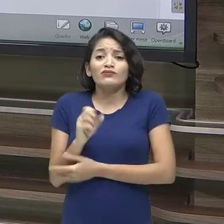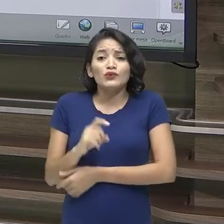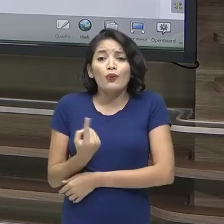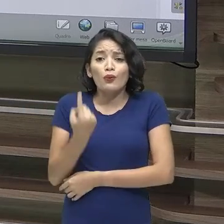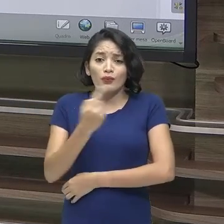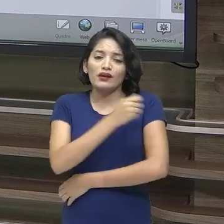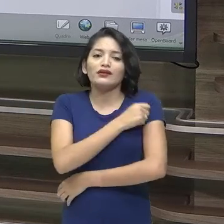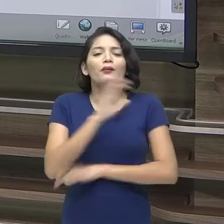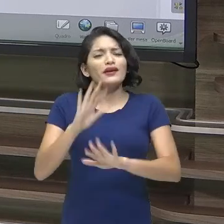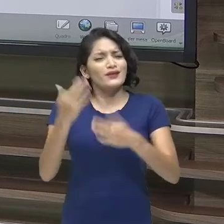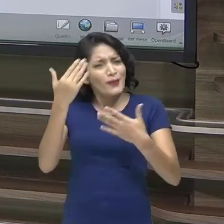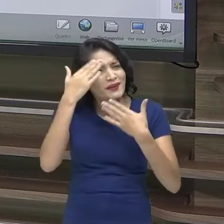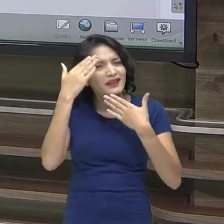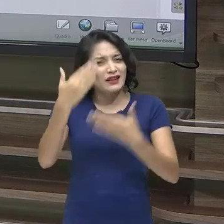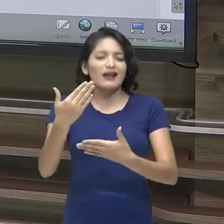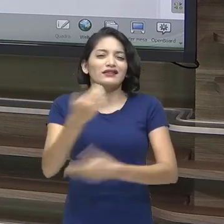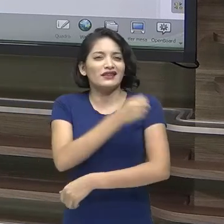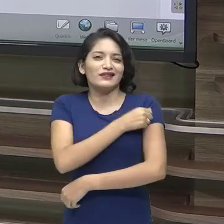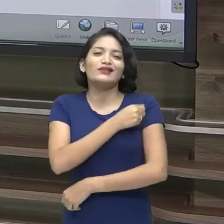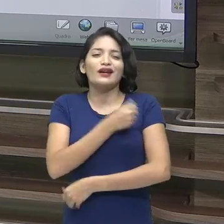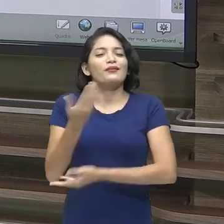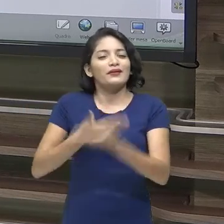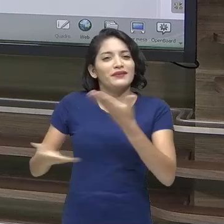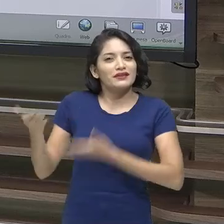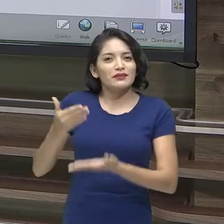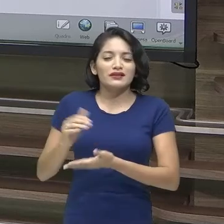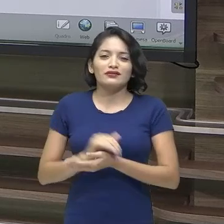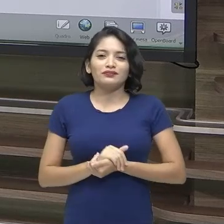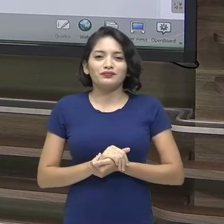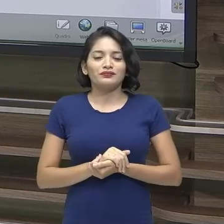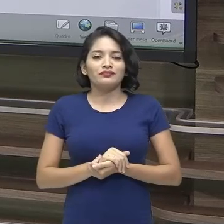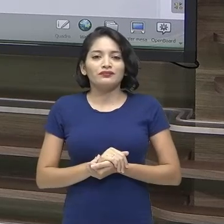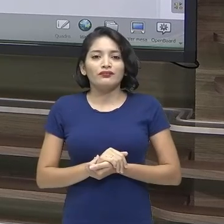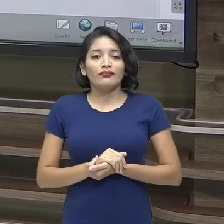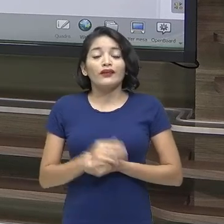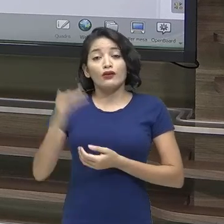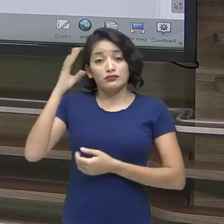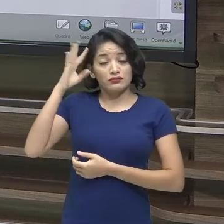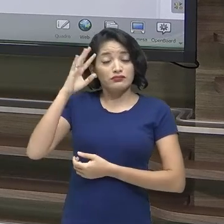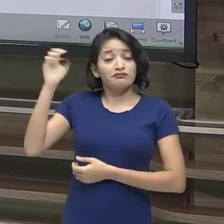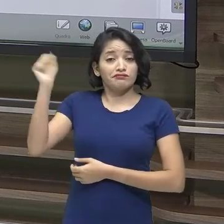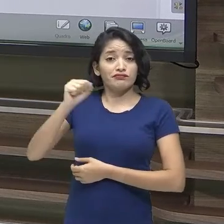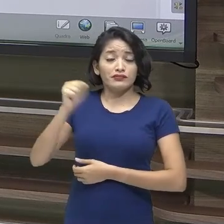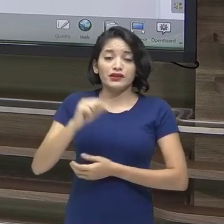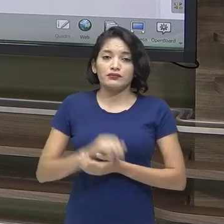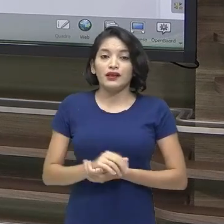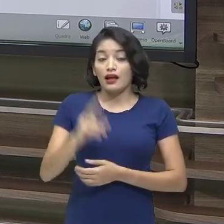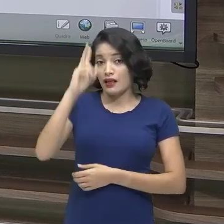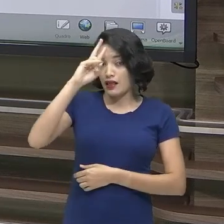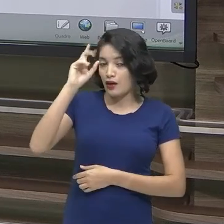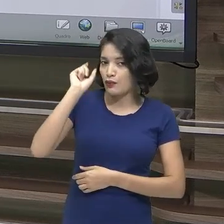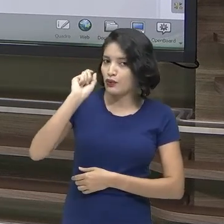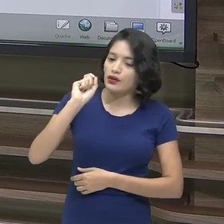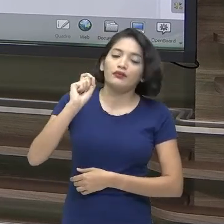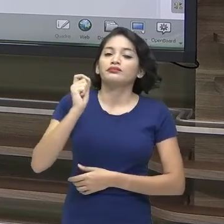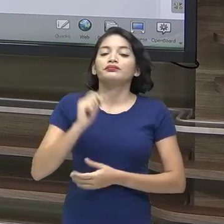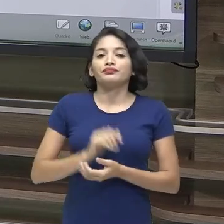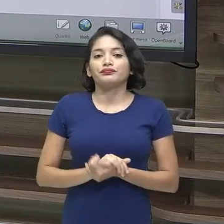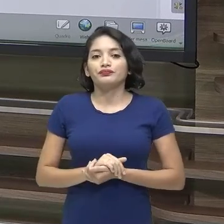Ruth. Muito obrigada, Ruth, pela sua participação. Então, gente, a reflexão é essa mesma. Lembre-se que ele vai ali,